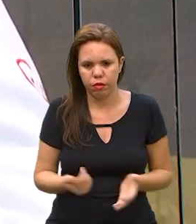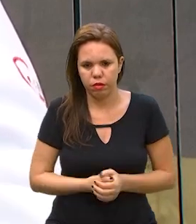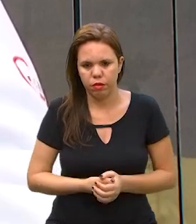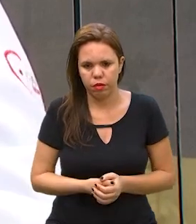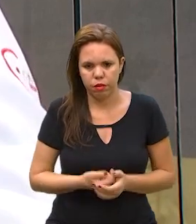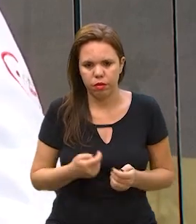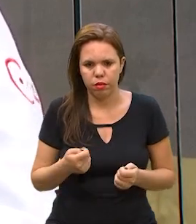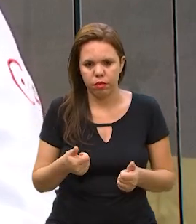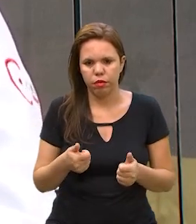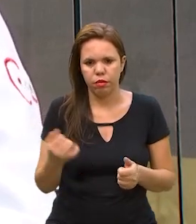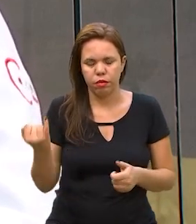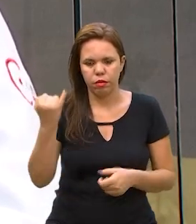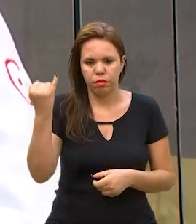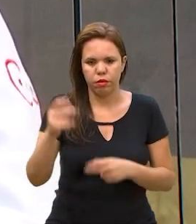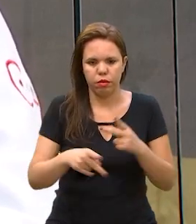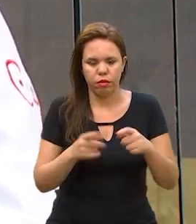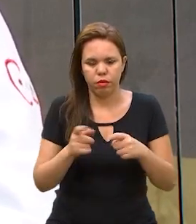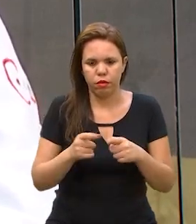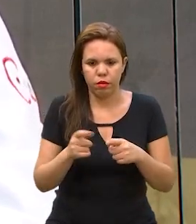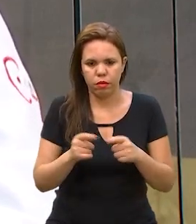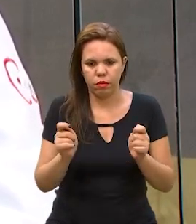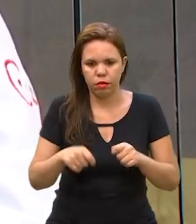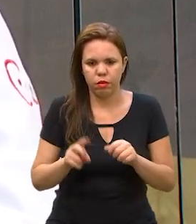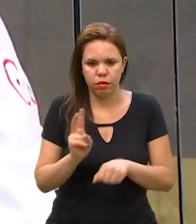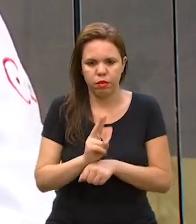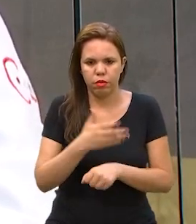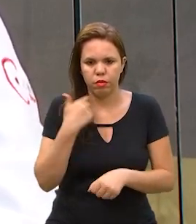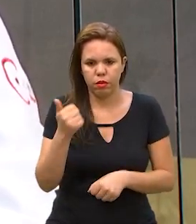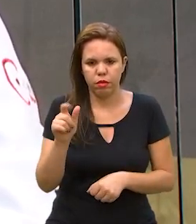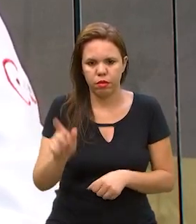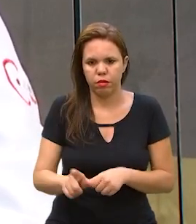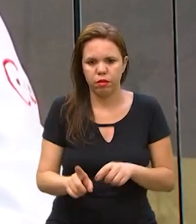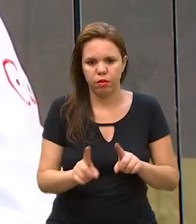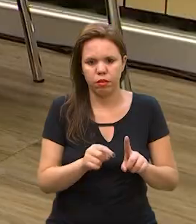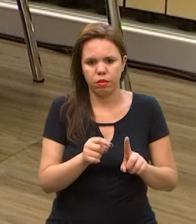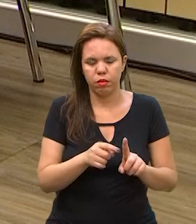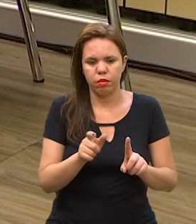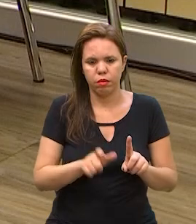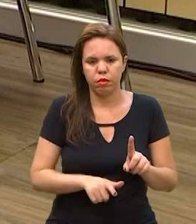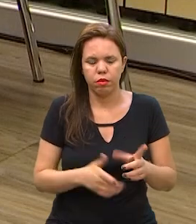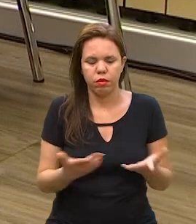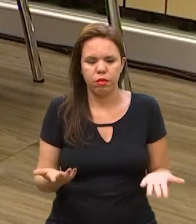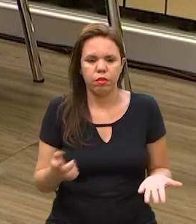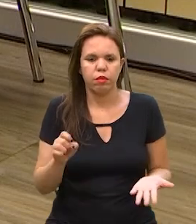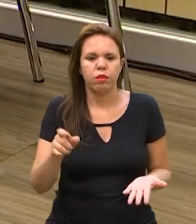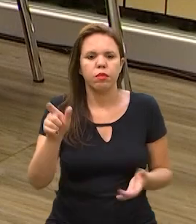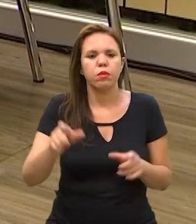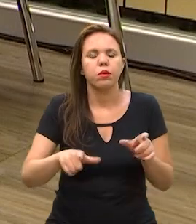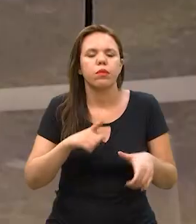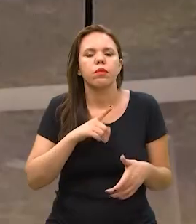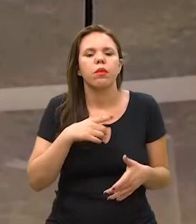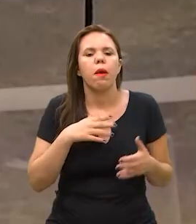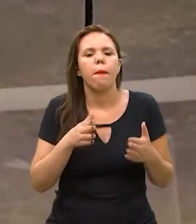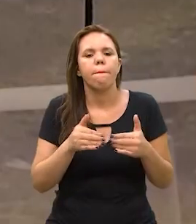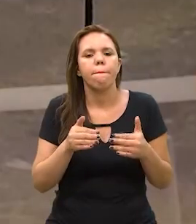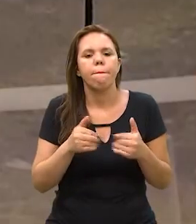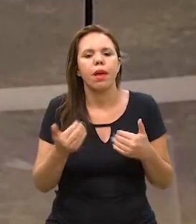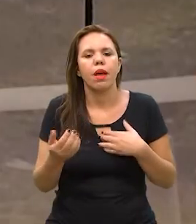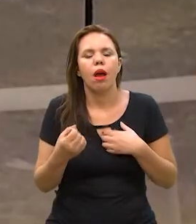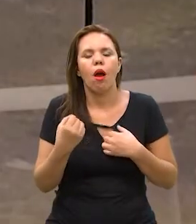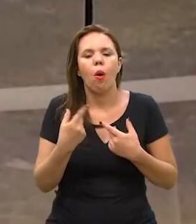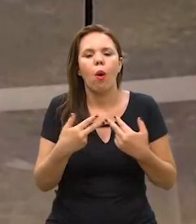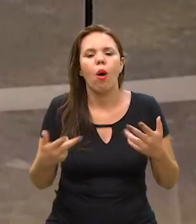dá ferramentas preciosas para o médico poder cuidar melhor daquele paciente. Existem pessoas que pedem, ou existe